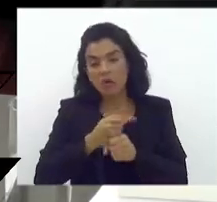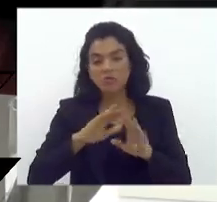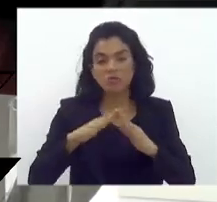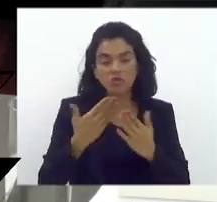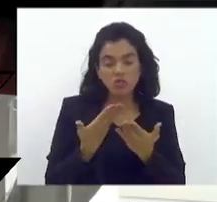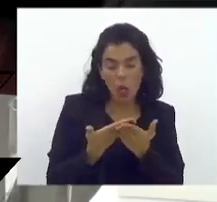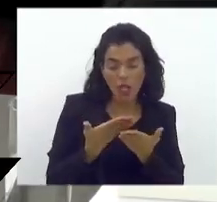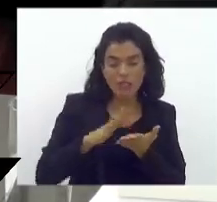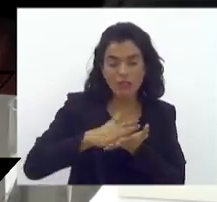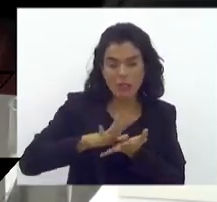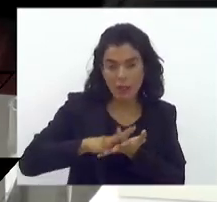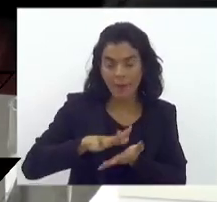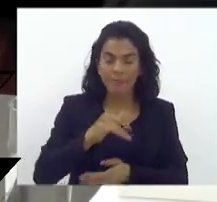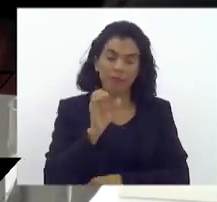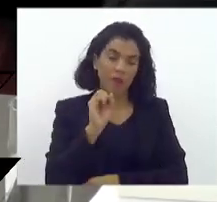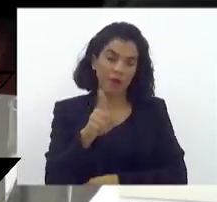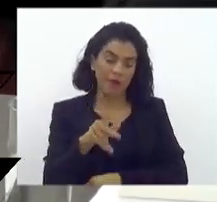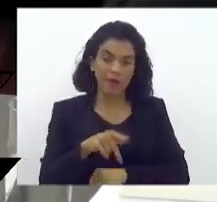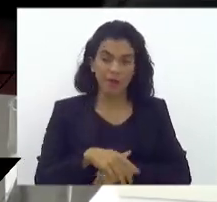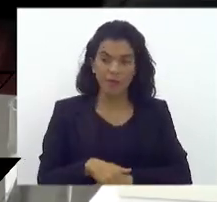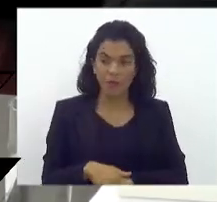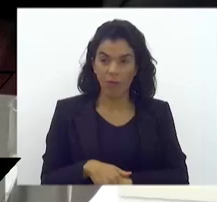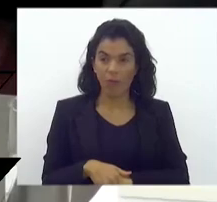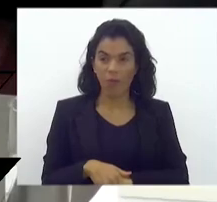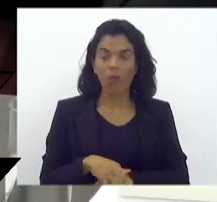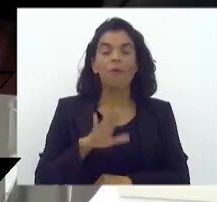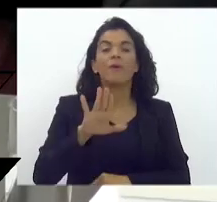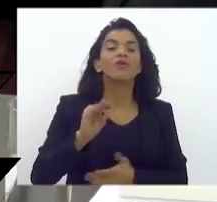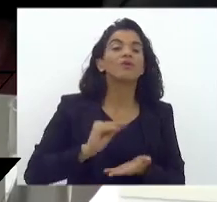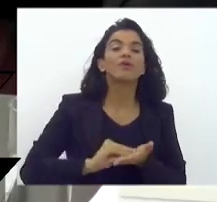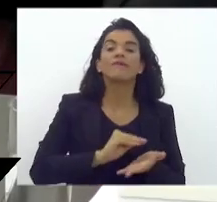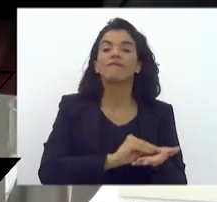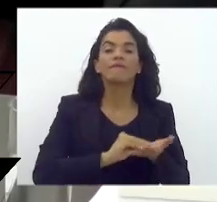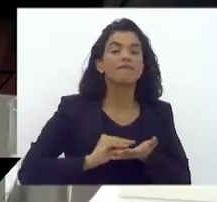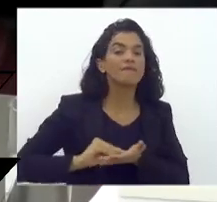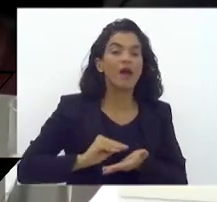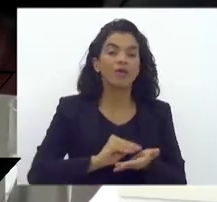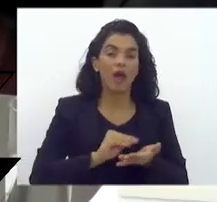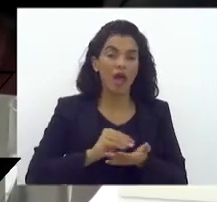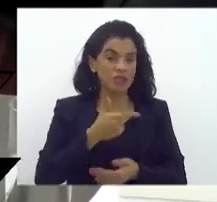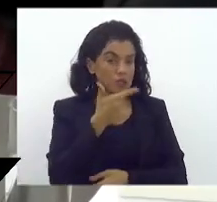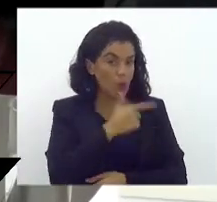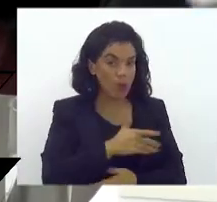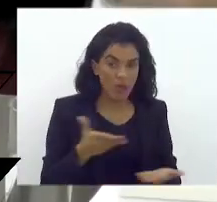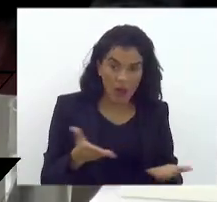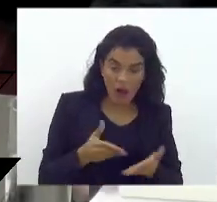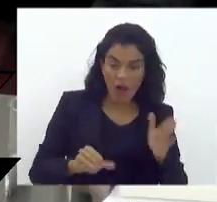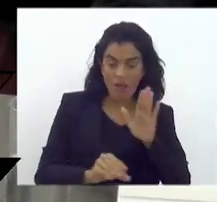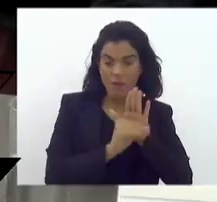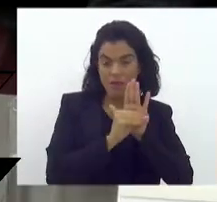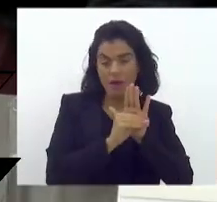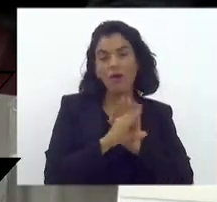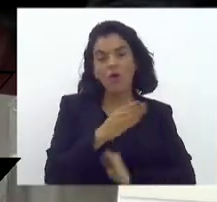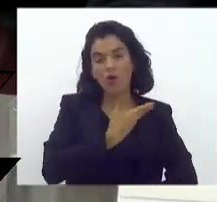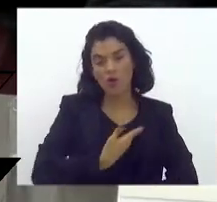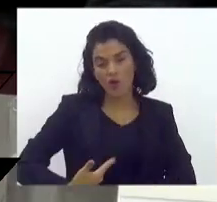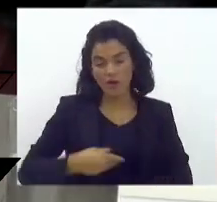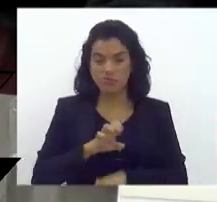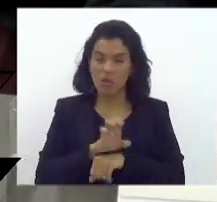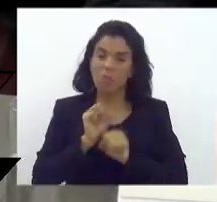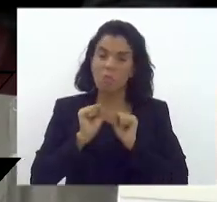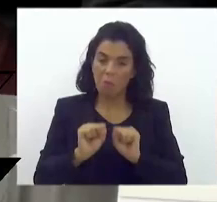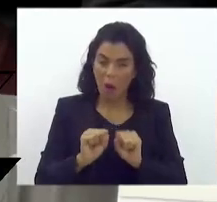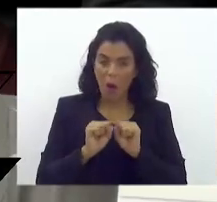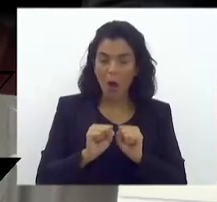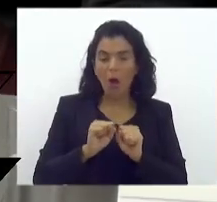edital. De qualquer maneira, o que tiver faltando aí que a gente não conseguir emendar, certamente o governo do estado pode fazer